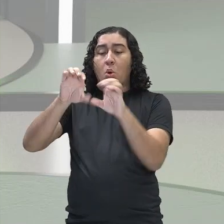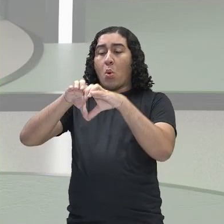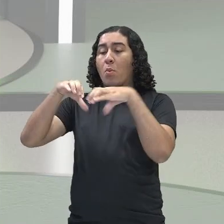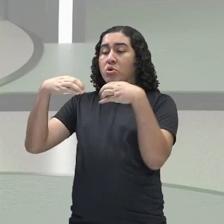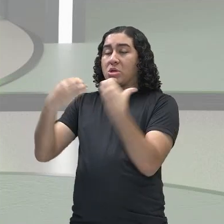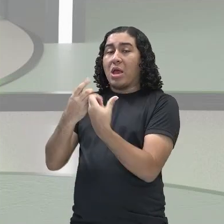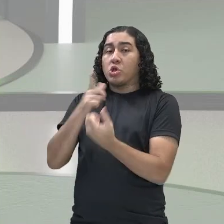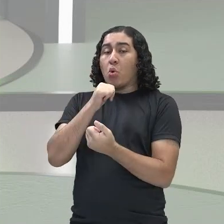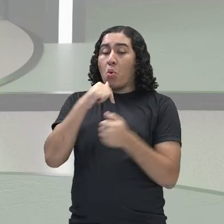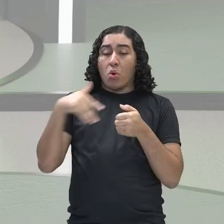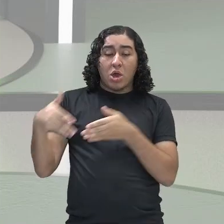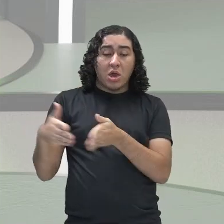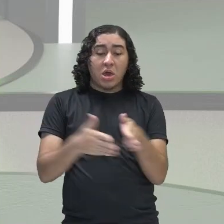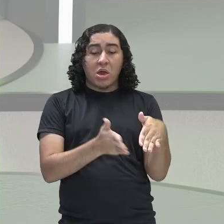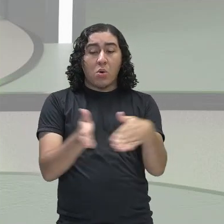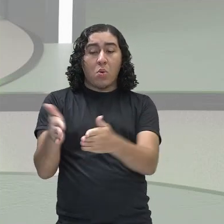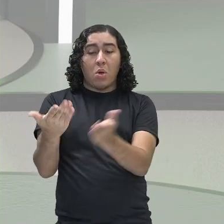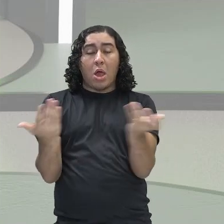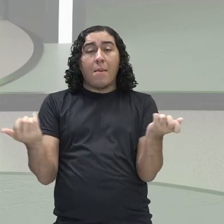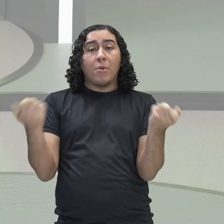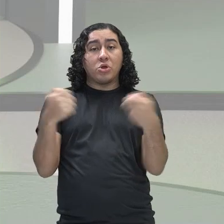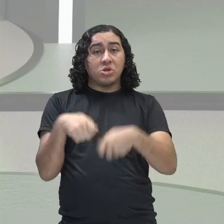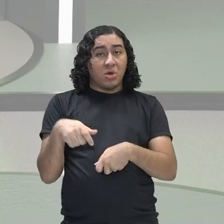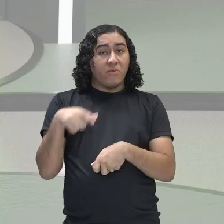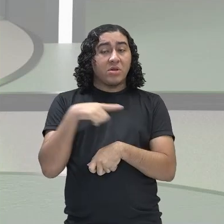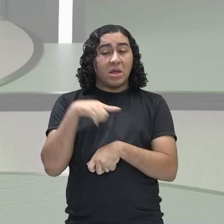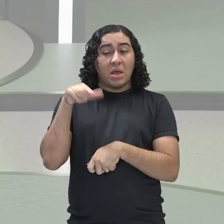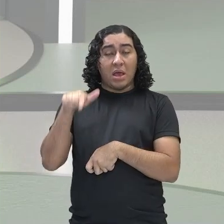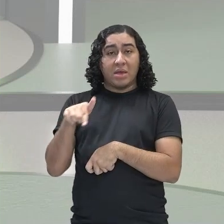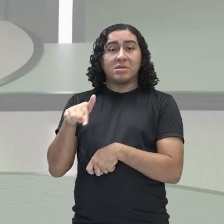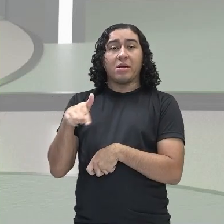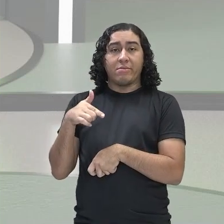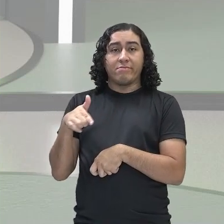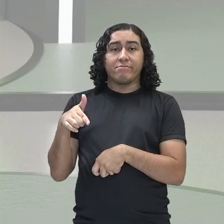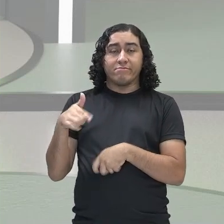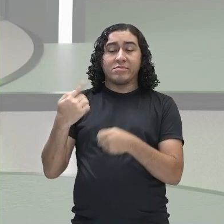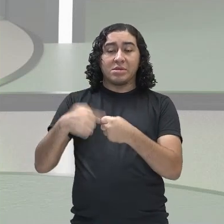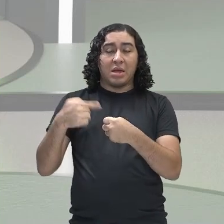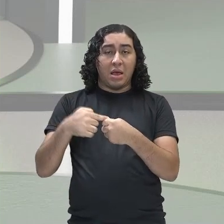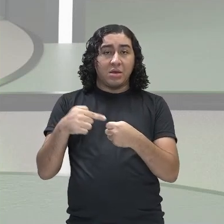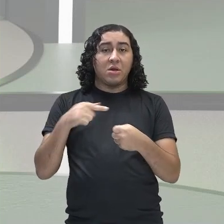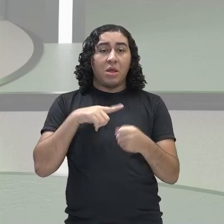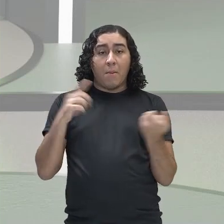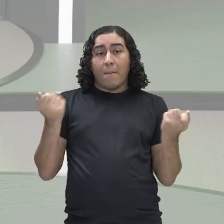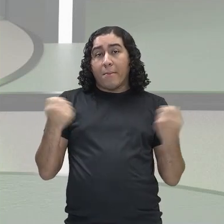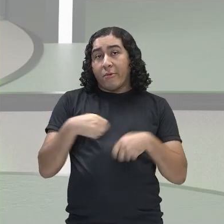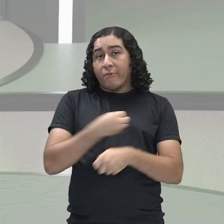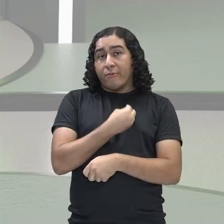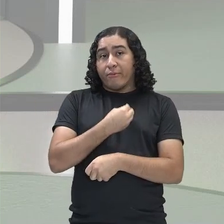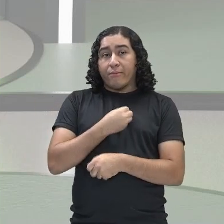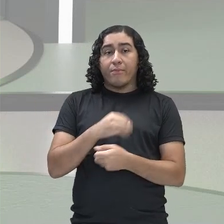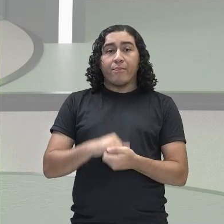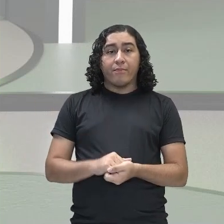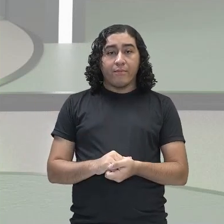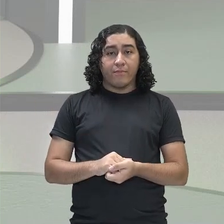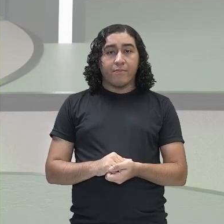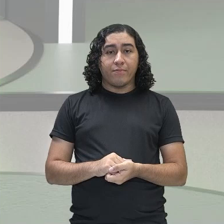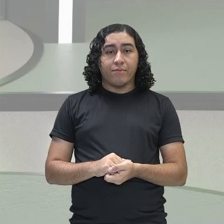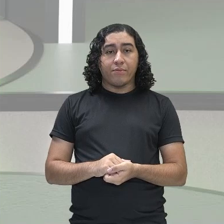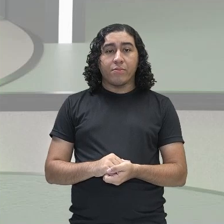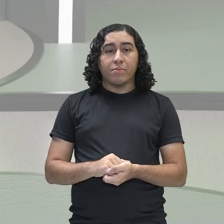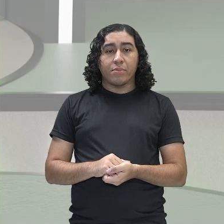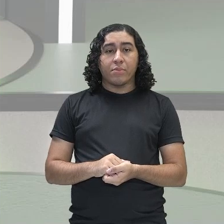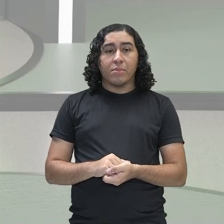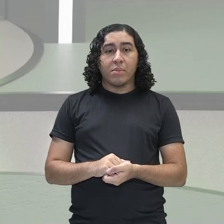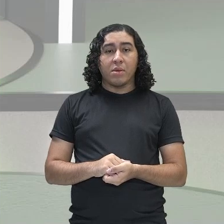ele acaba sendo uma via de transporte para essas comunidades e cidades também, tá? Então aqui também tem a maior